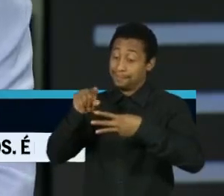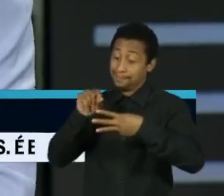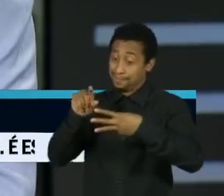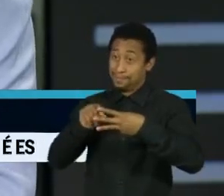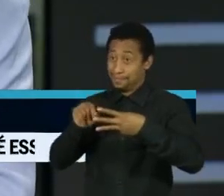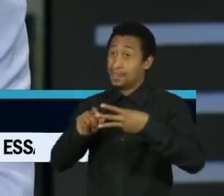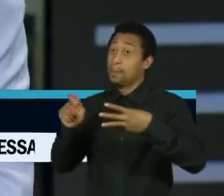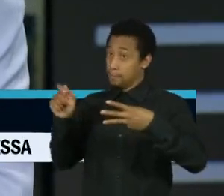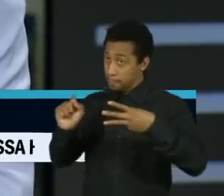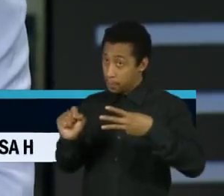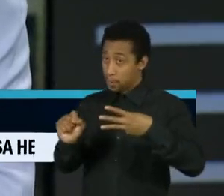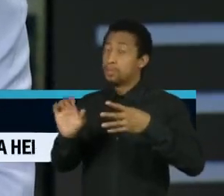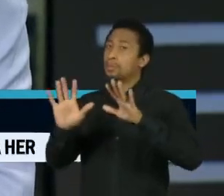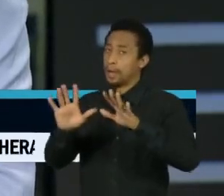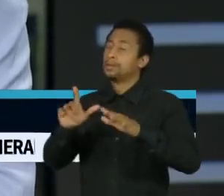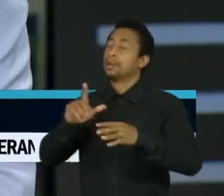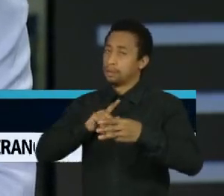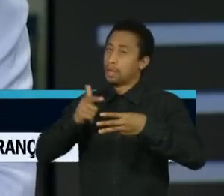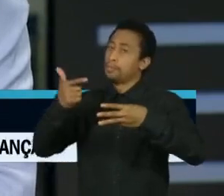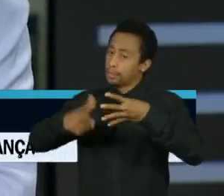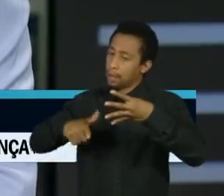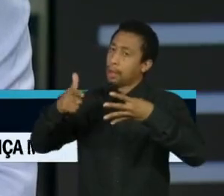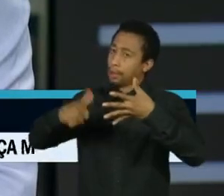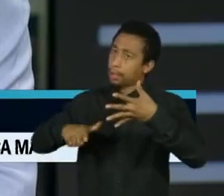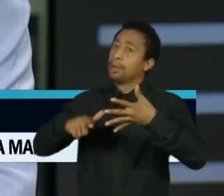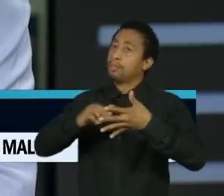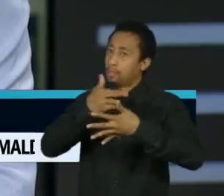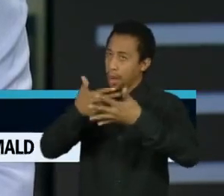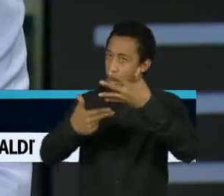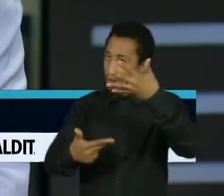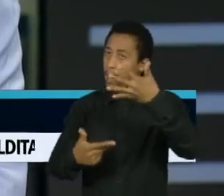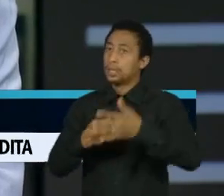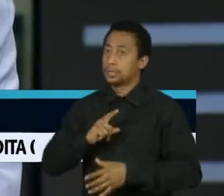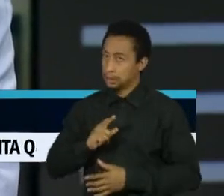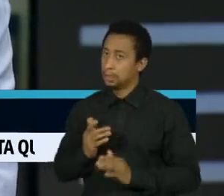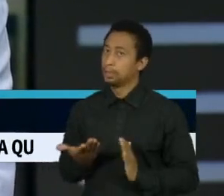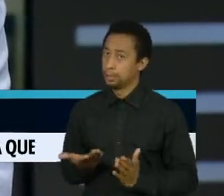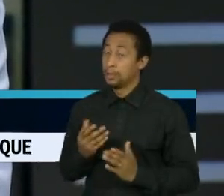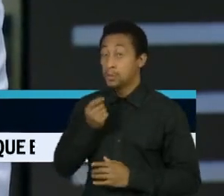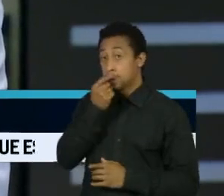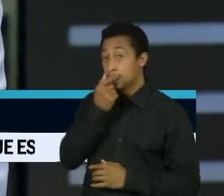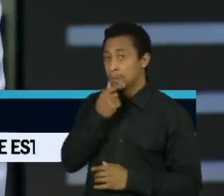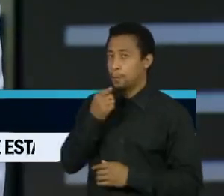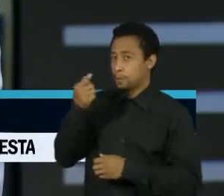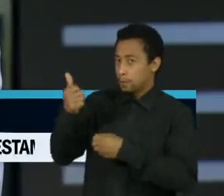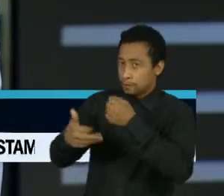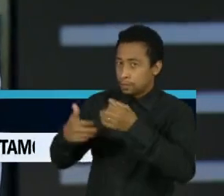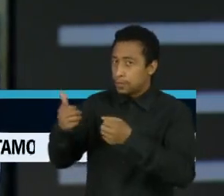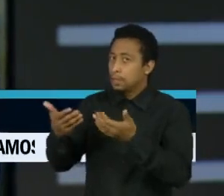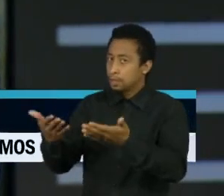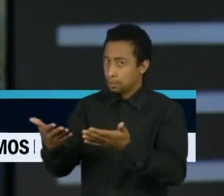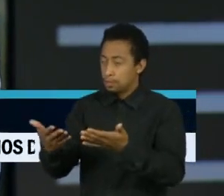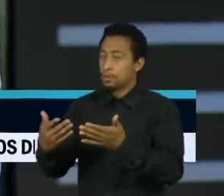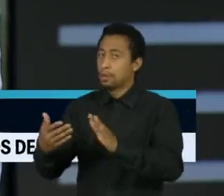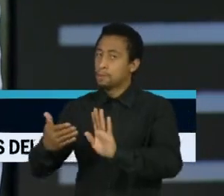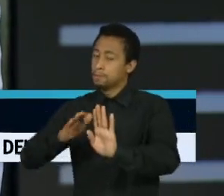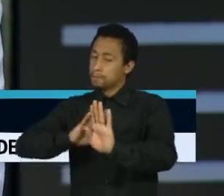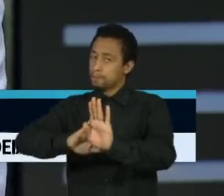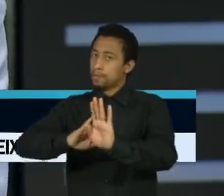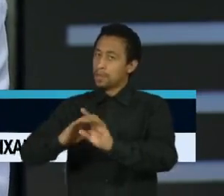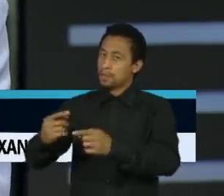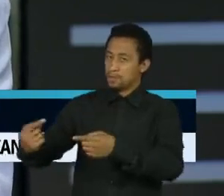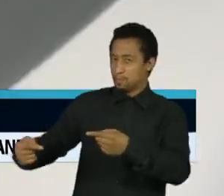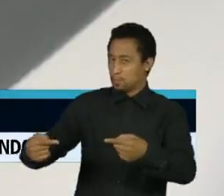tem mais, né? Porque o Sakamoto falou uma coisa muito forte ali, né? Uma política de governo